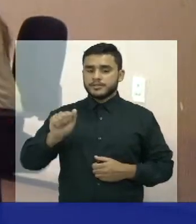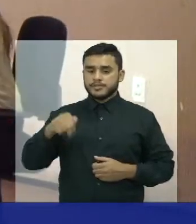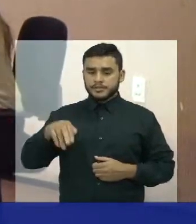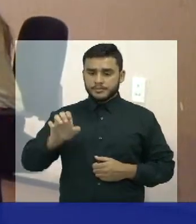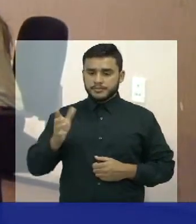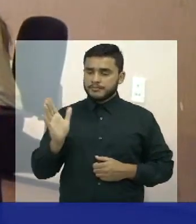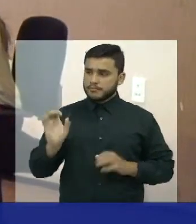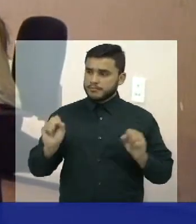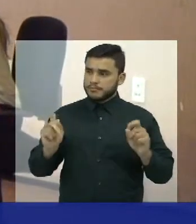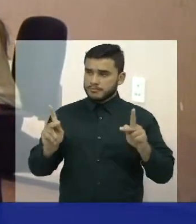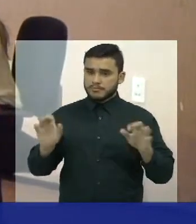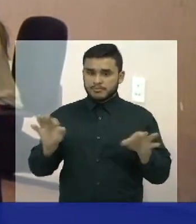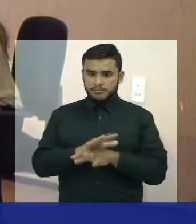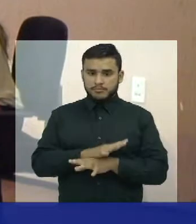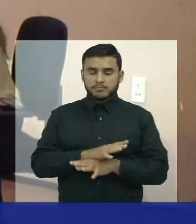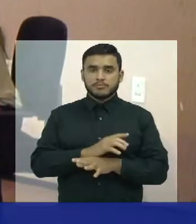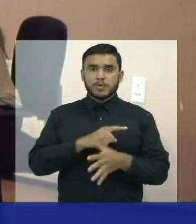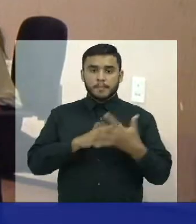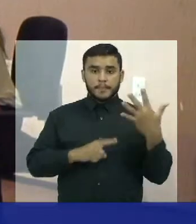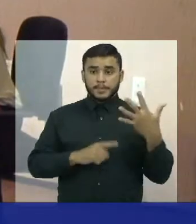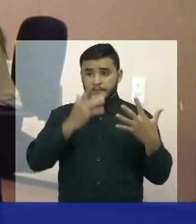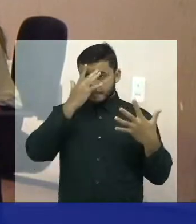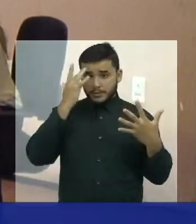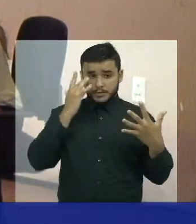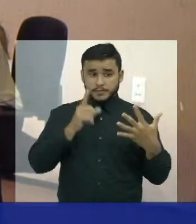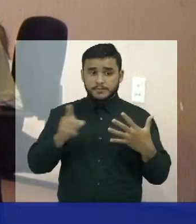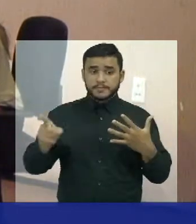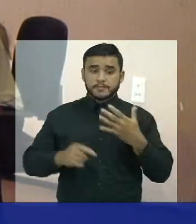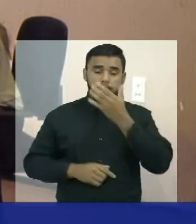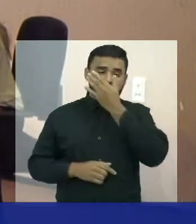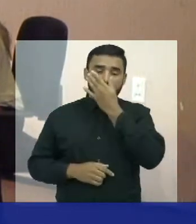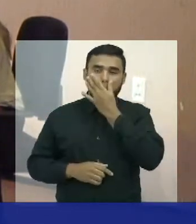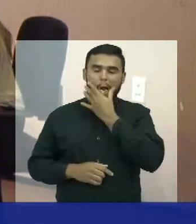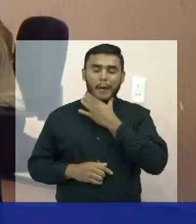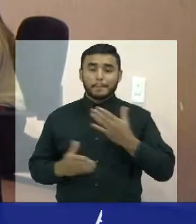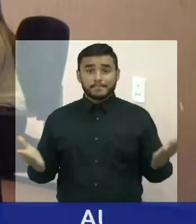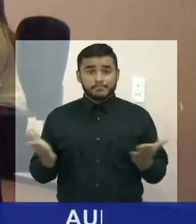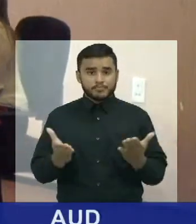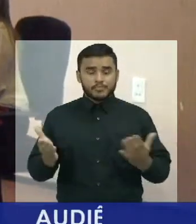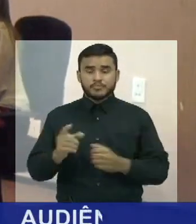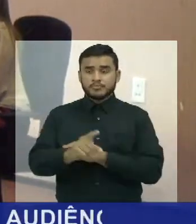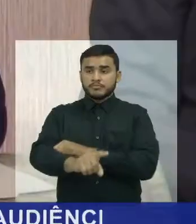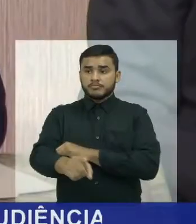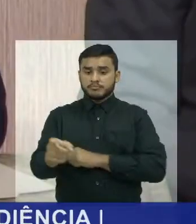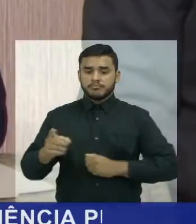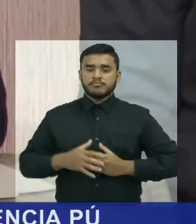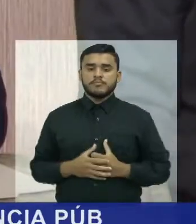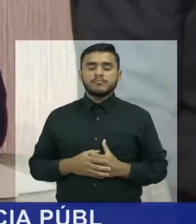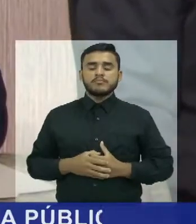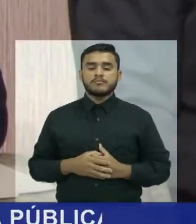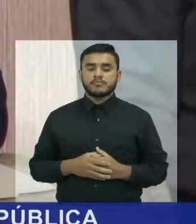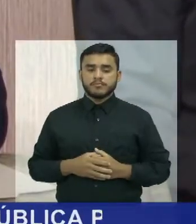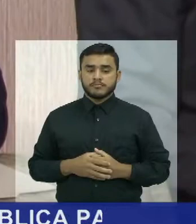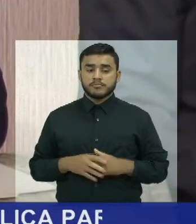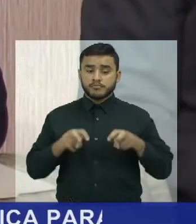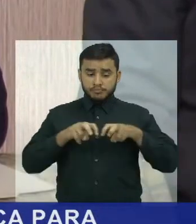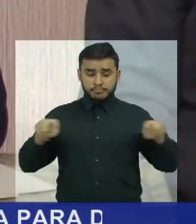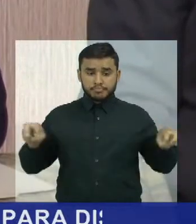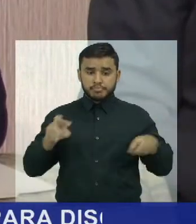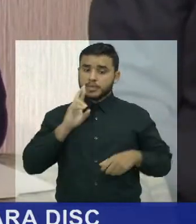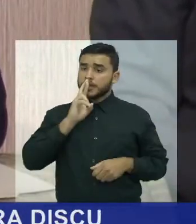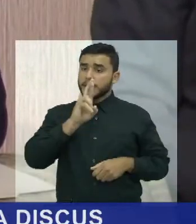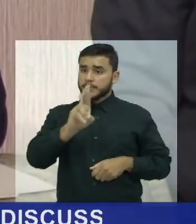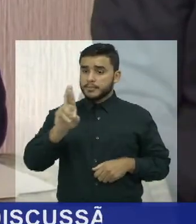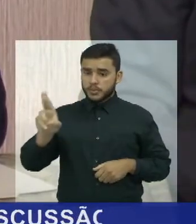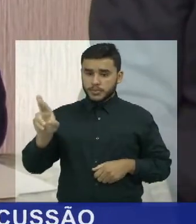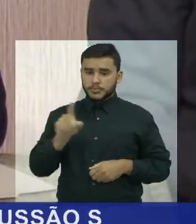de 5 falas. Vamos passar aqui para a mesa, para que eles possam fazer suas respostas, e depois a